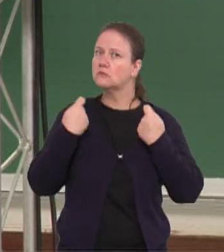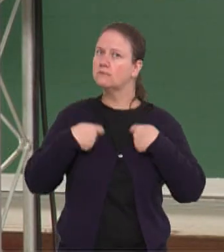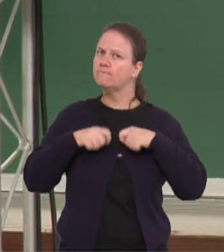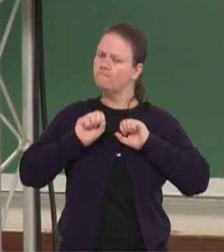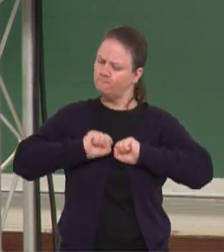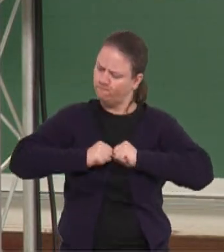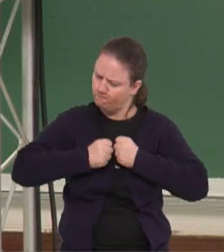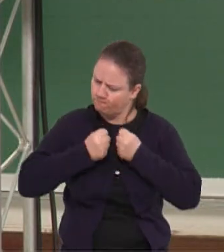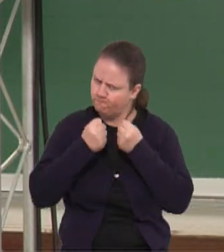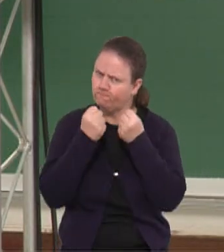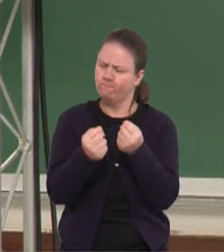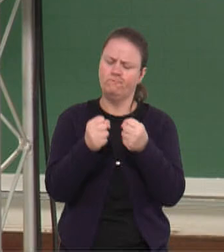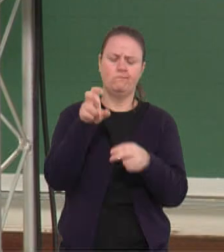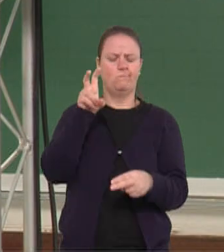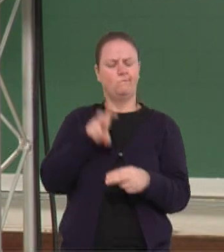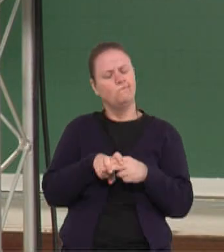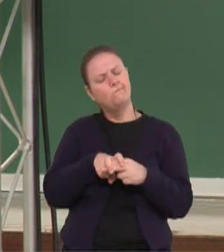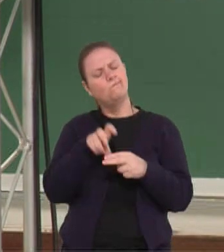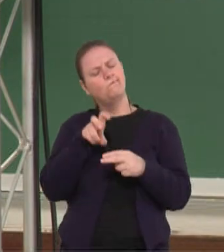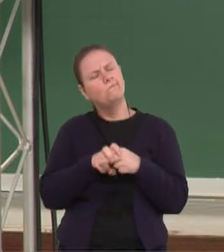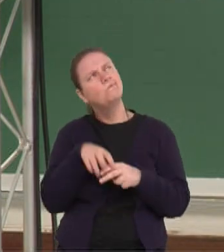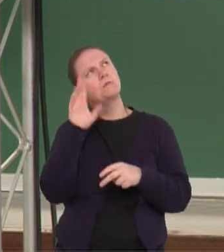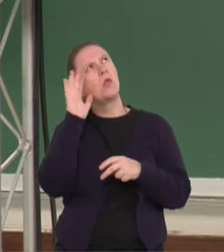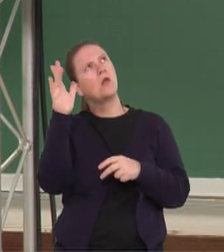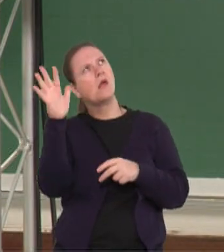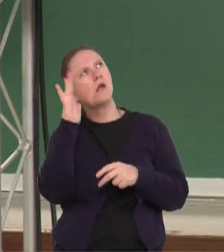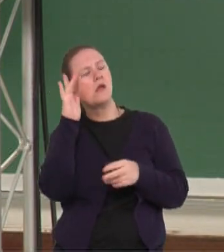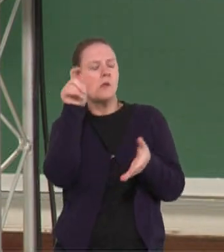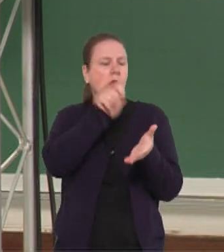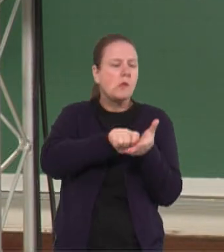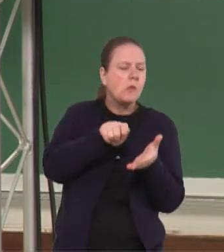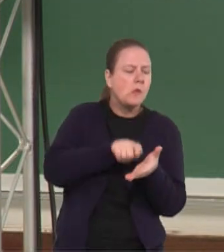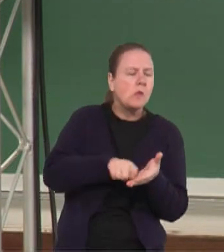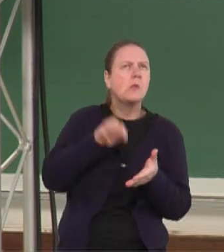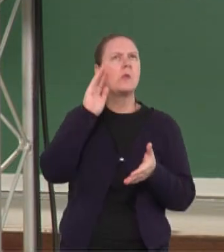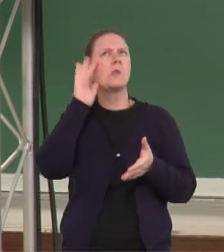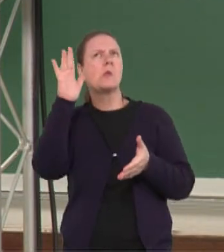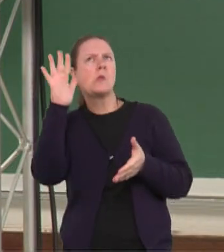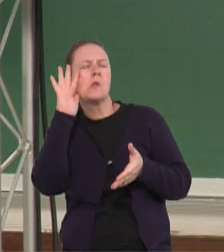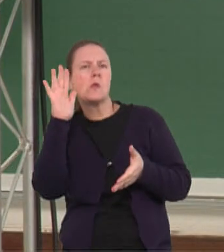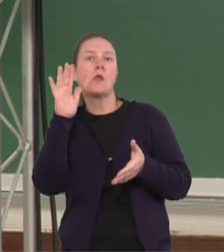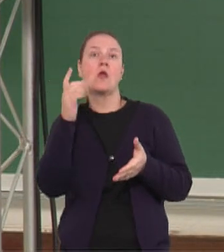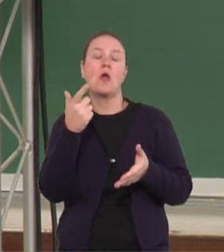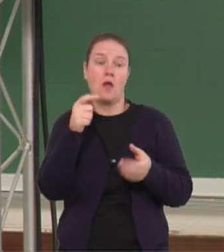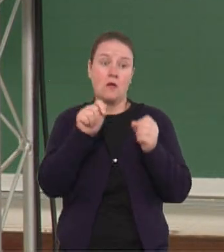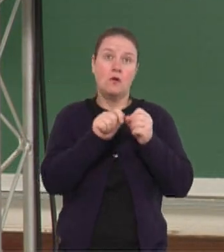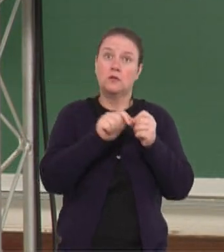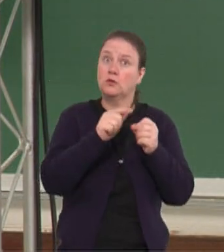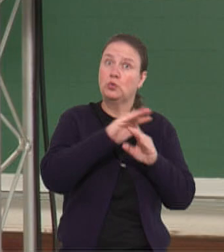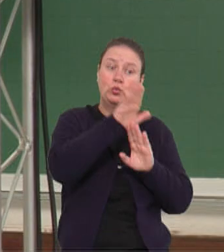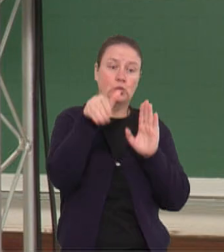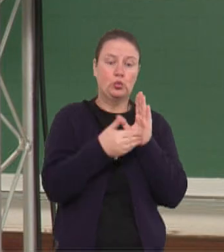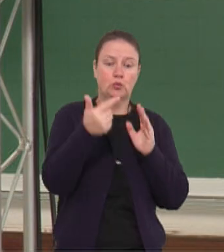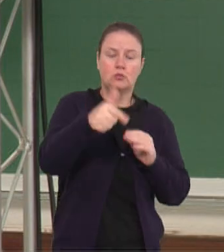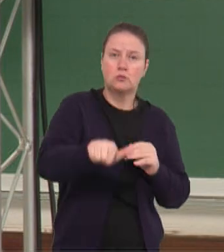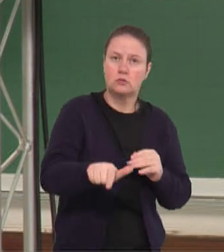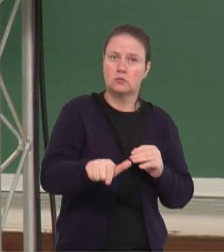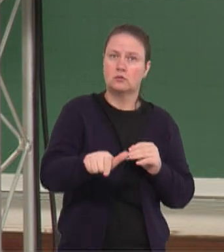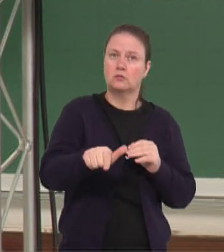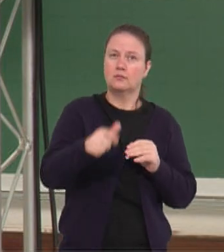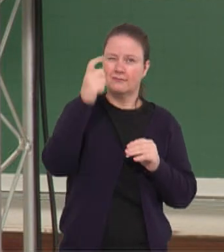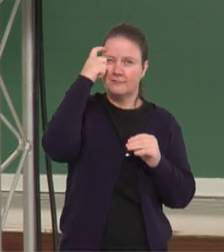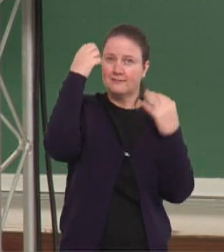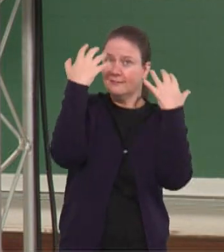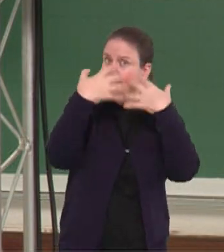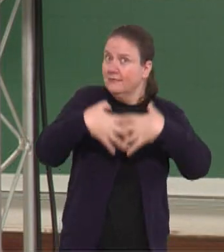sobre o texto, sentar ali, pensar, escrever e depois reescrever, que é o que estamos fazendo. Mais um quiz para